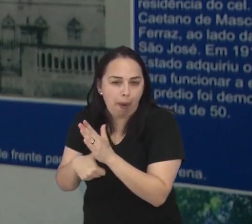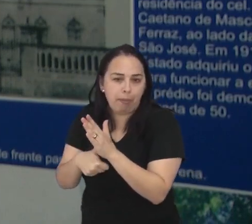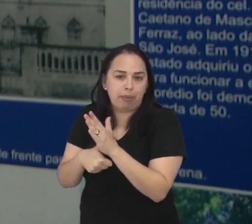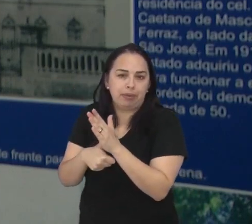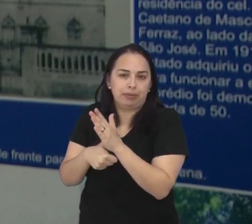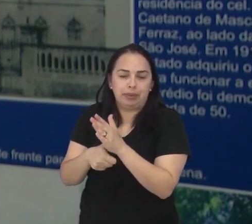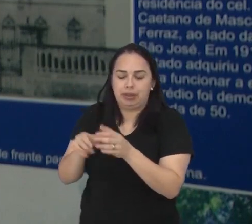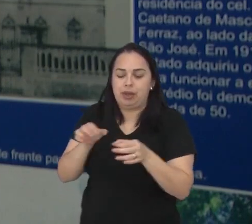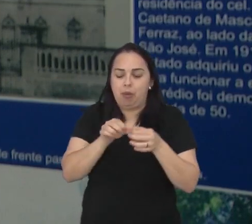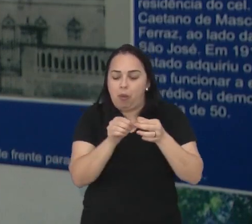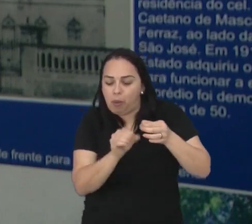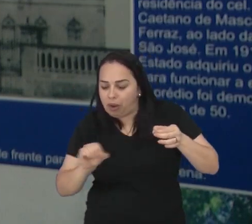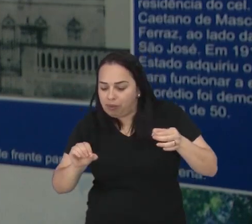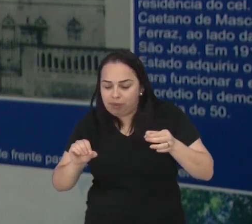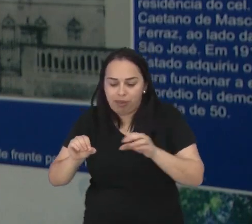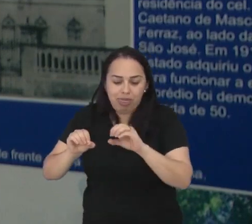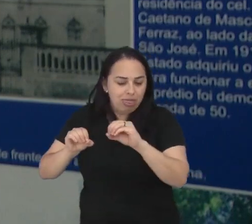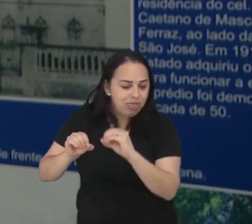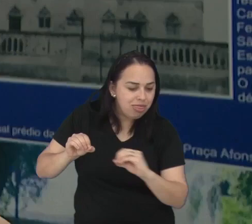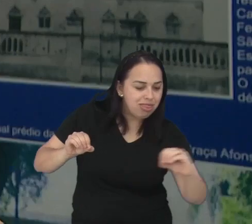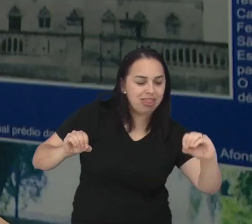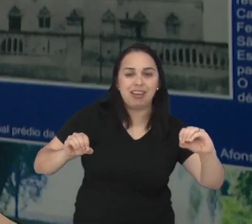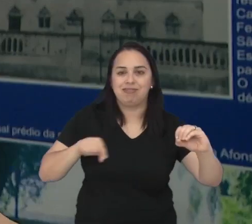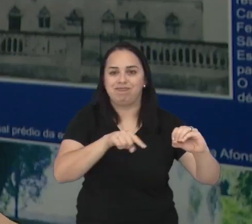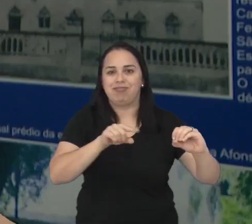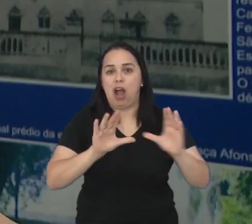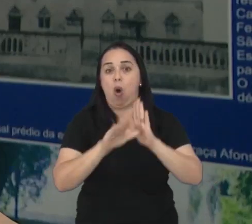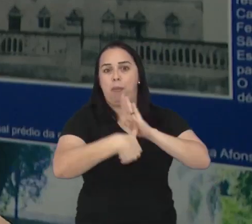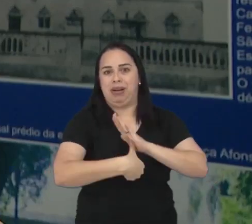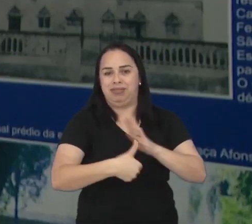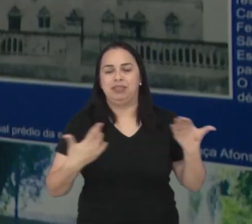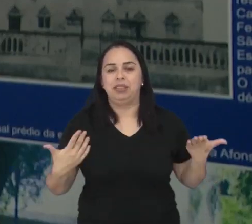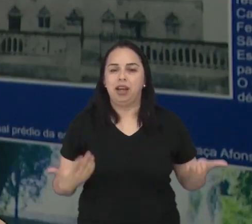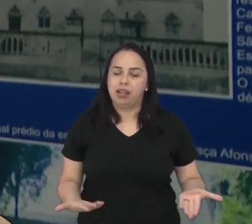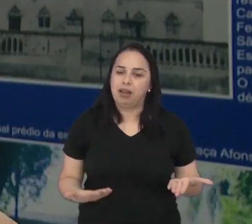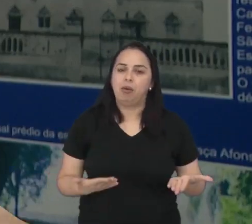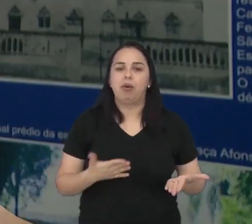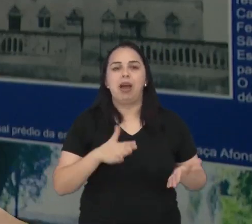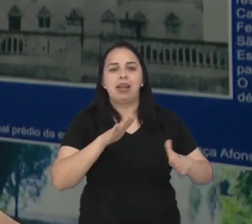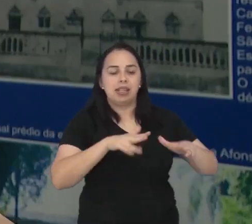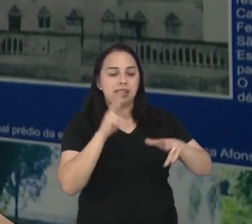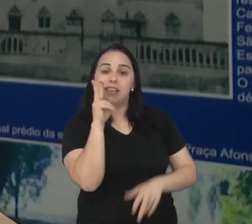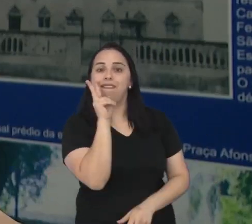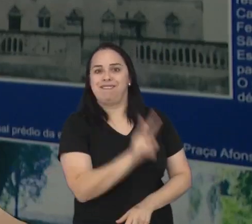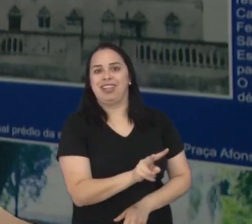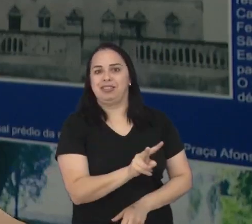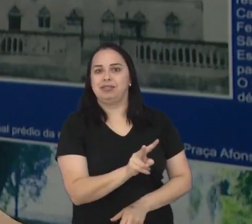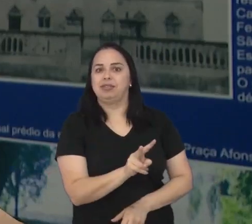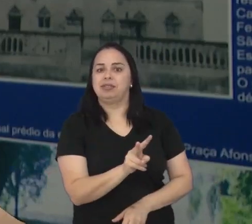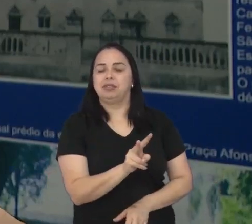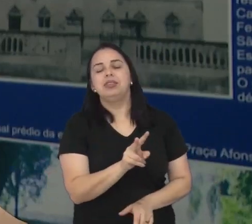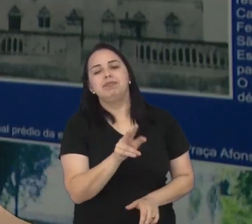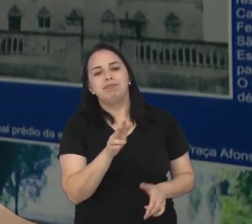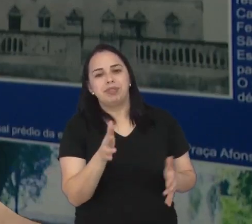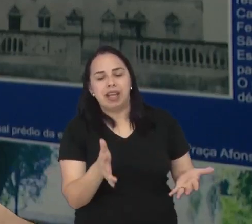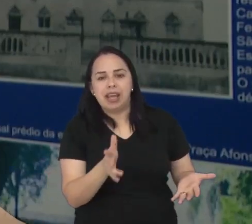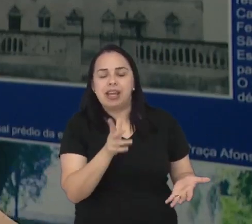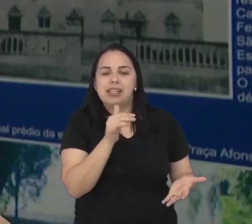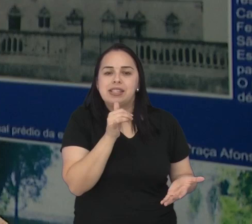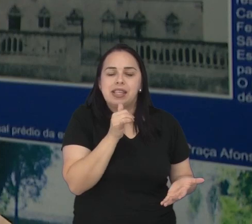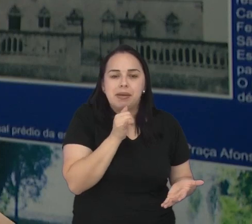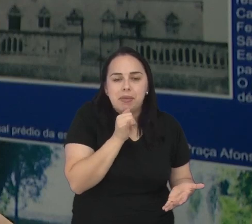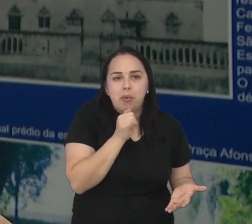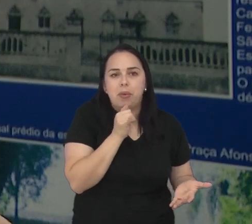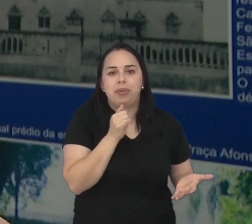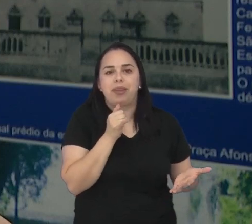ao famoso gato, né, que o pessoal fala. Os vazamentos aparentes, eles estão aí, eles aparecem, eles afloram, né? São geralmente